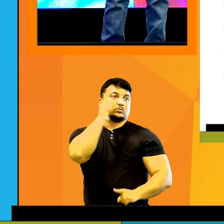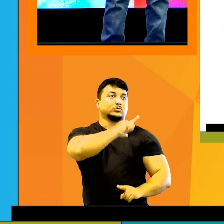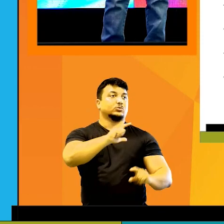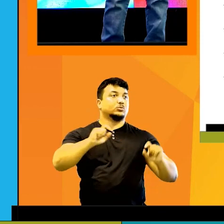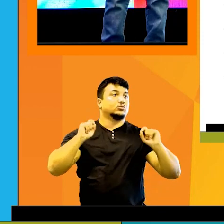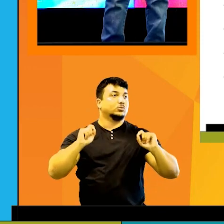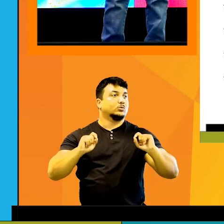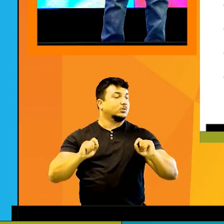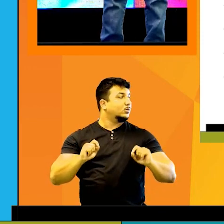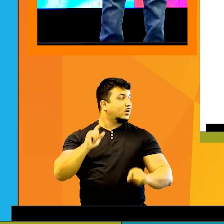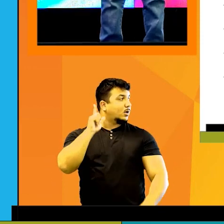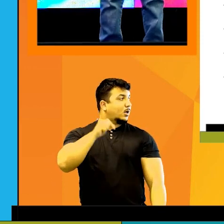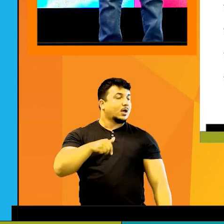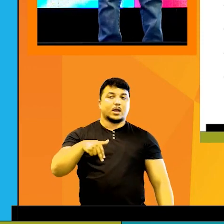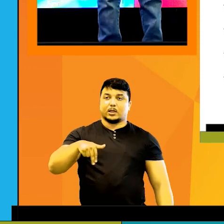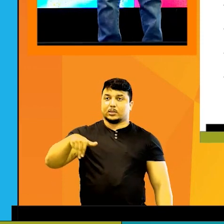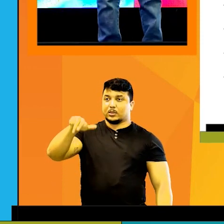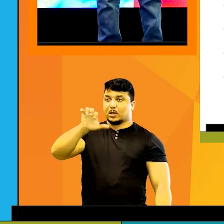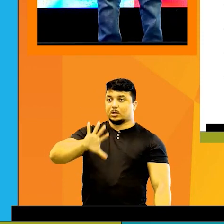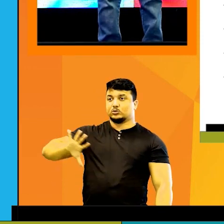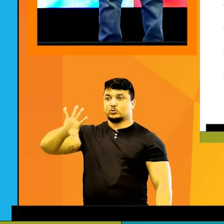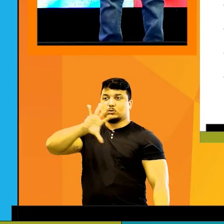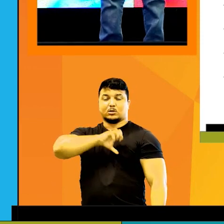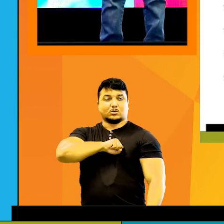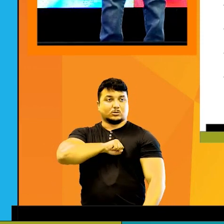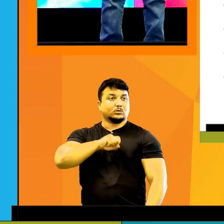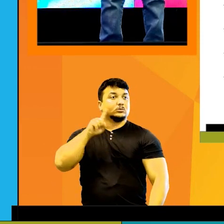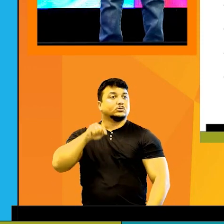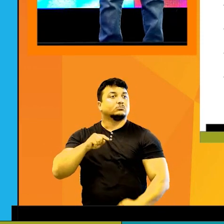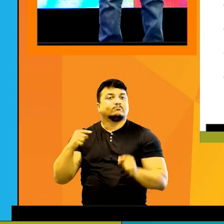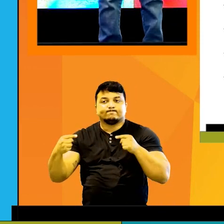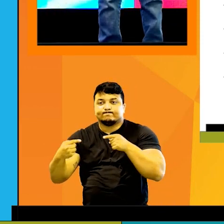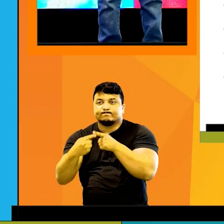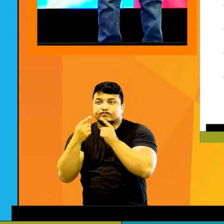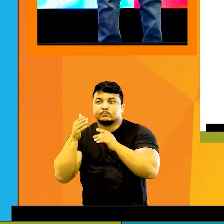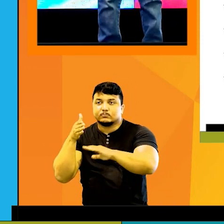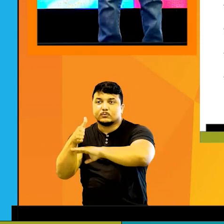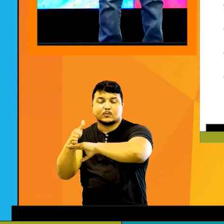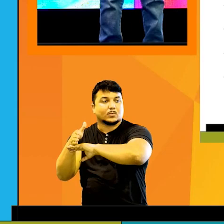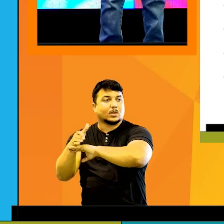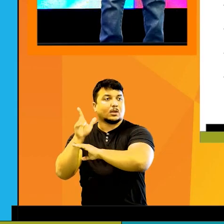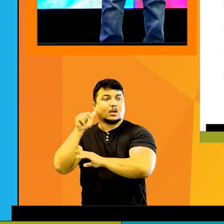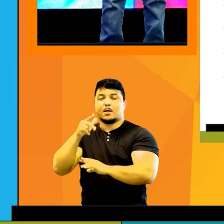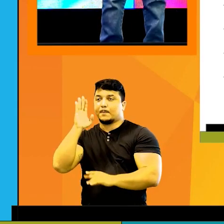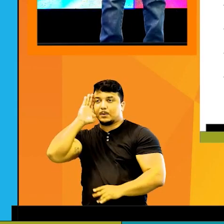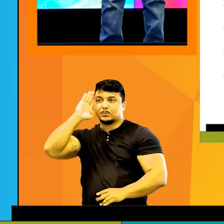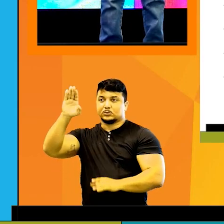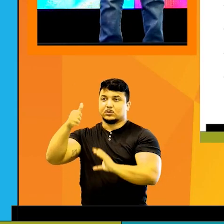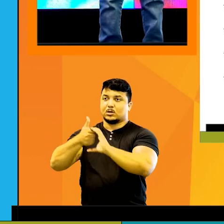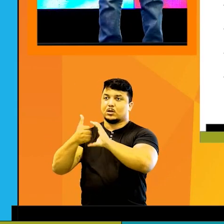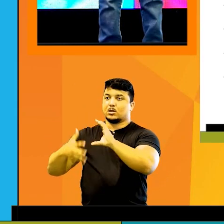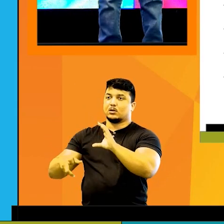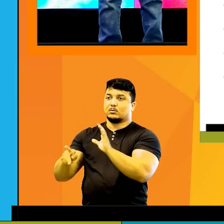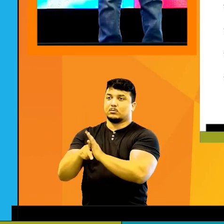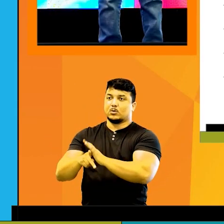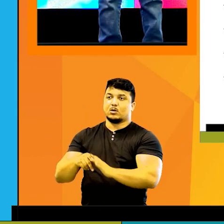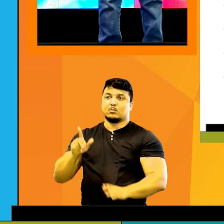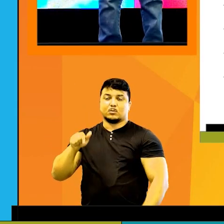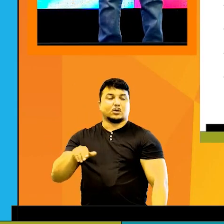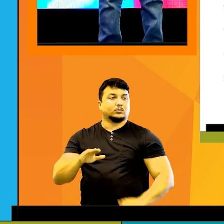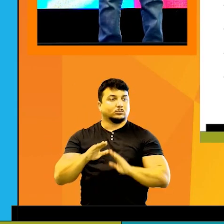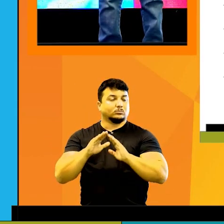possível. O nacionalismo, que se tornaria uma das principais características da escola